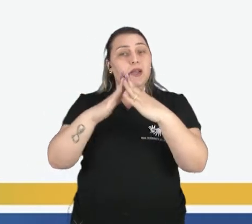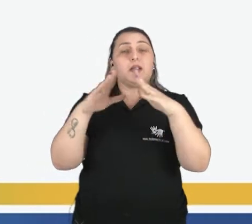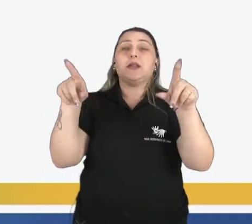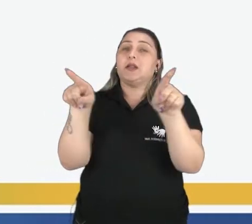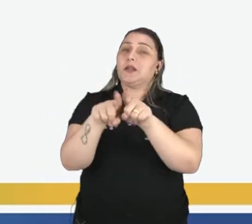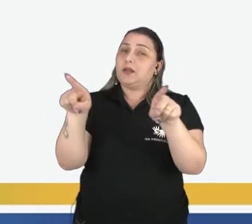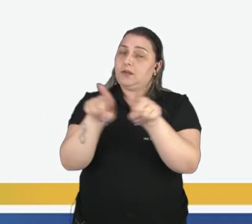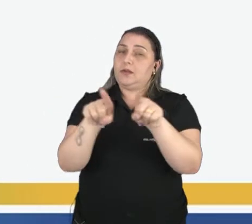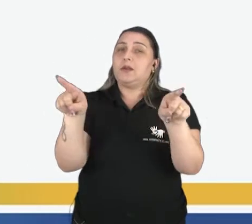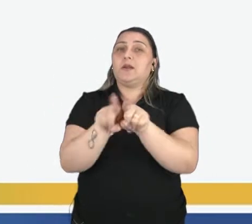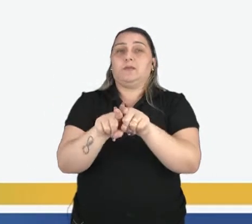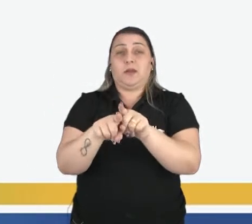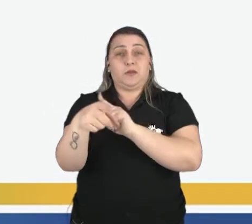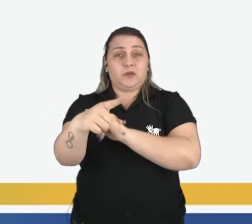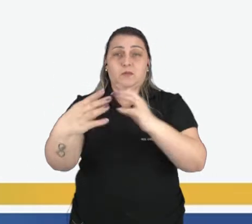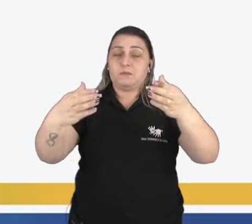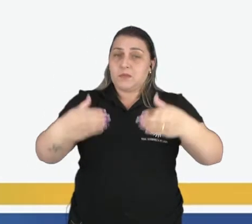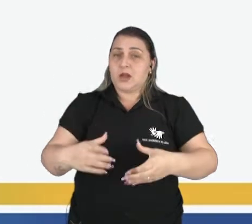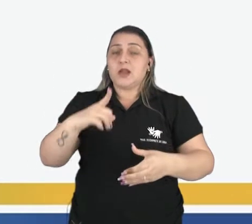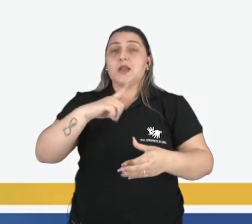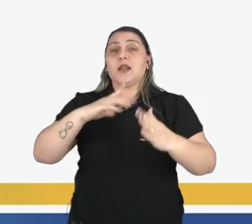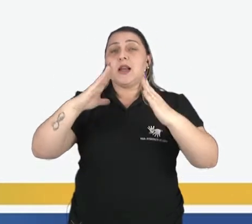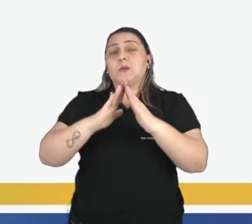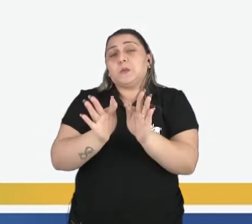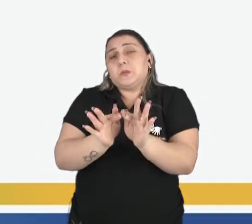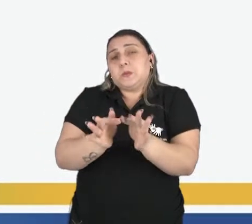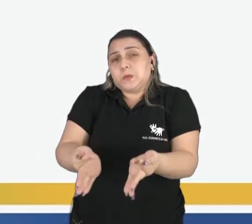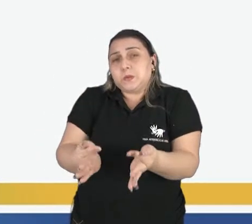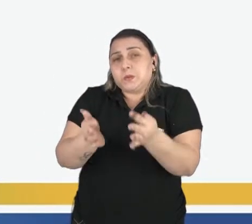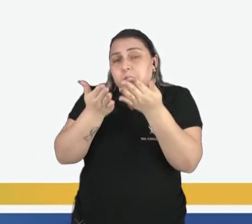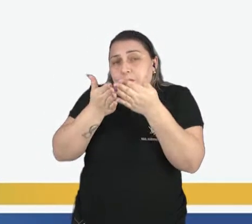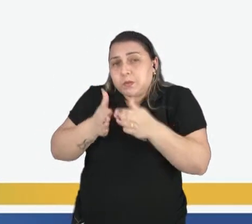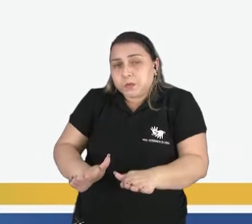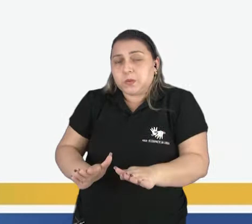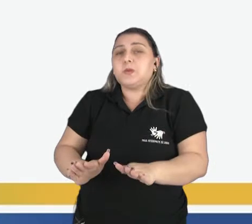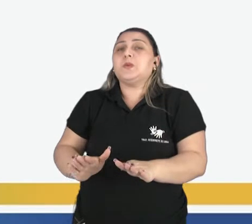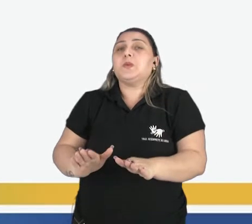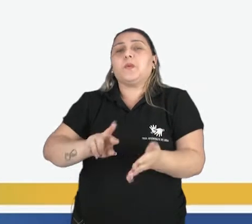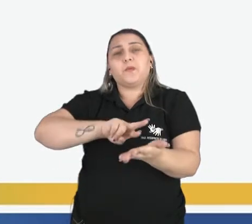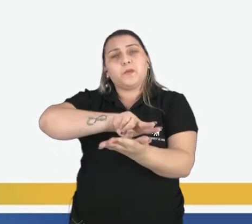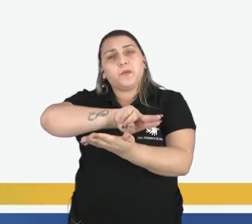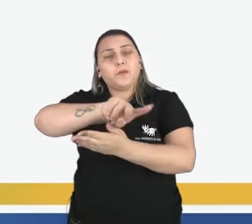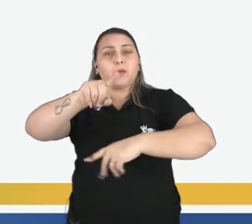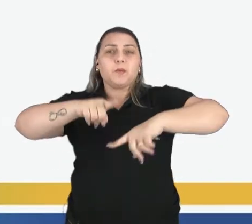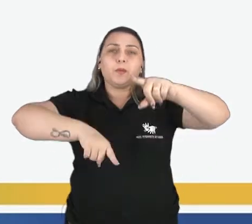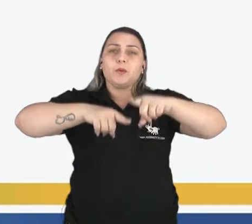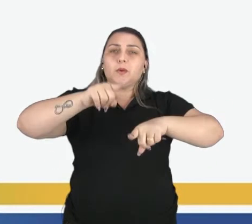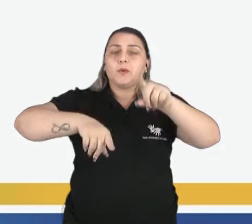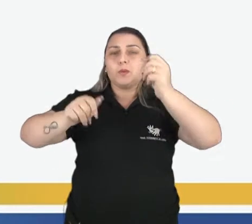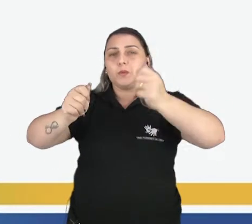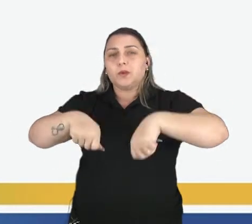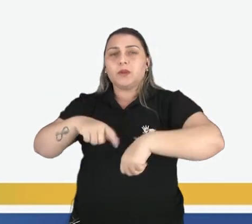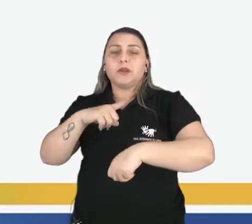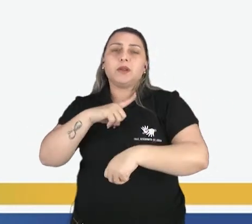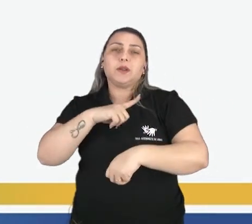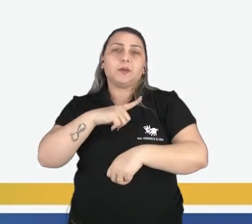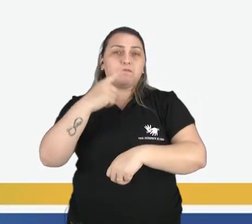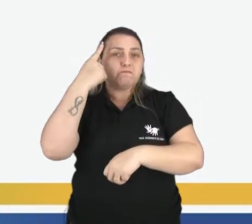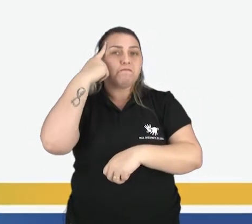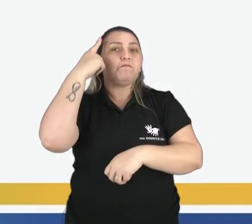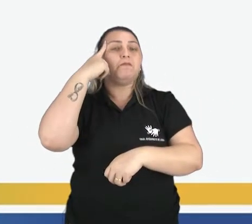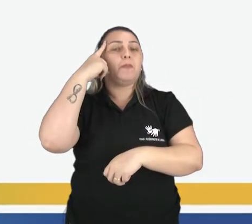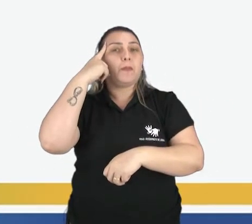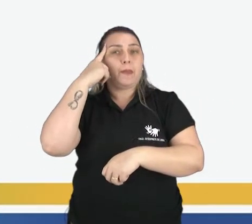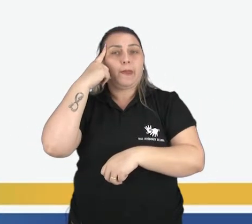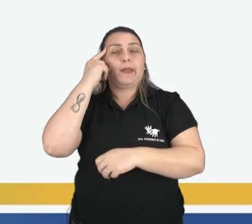da cidade, ou até mesmo do seu bairro, tem casas bem simples, dos mais variados materiais possíveis que possa se imaginar.